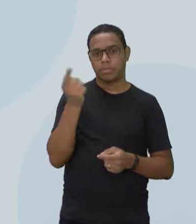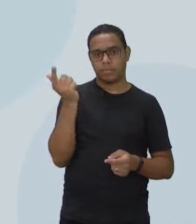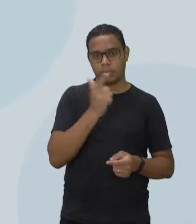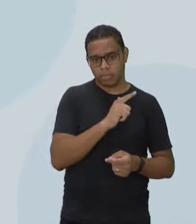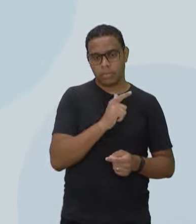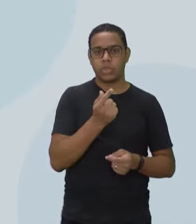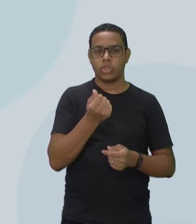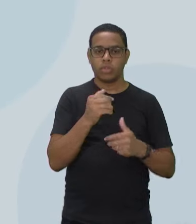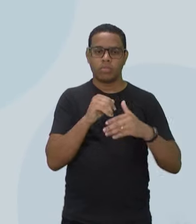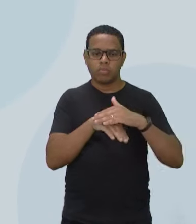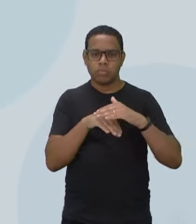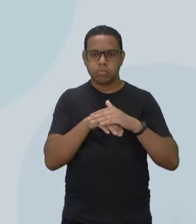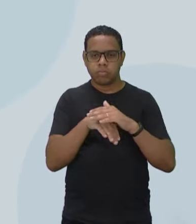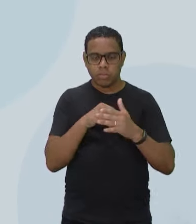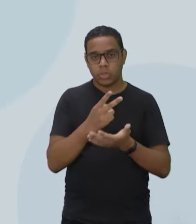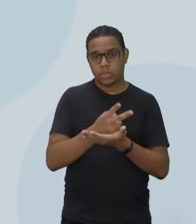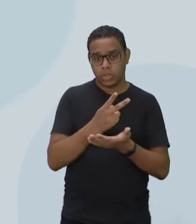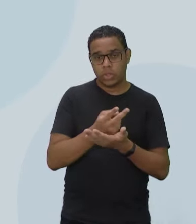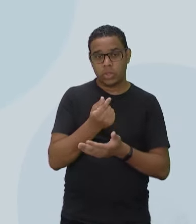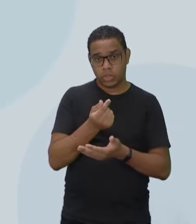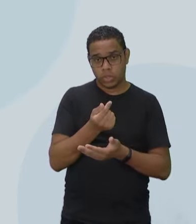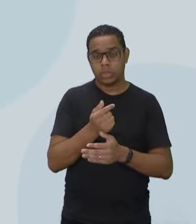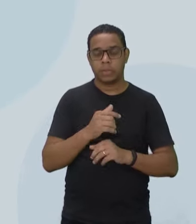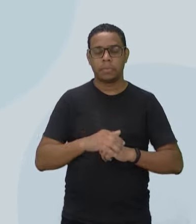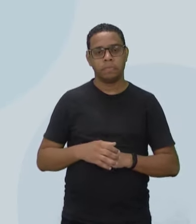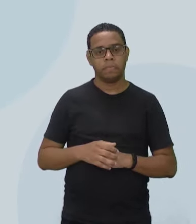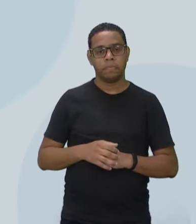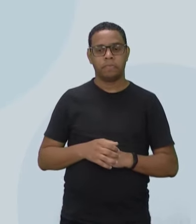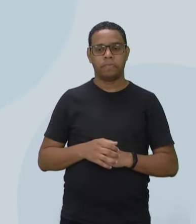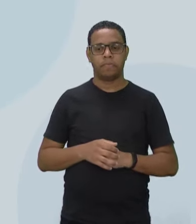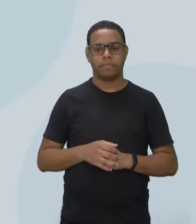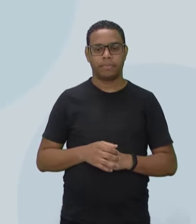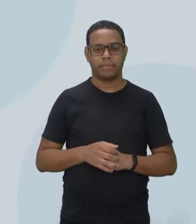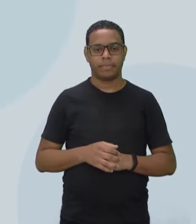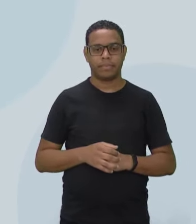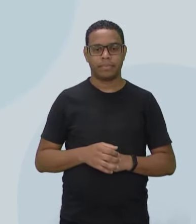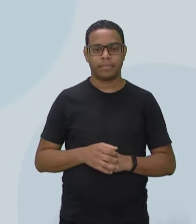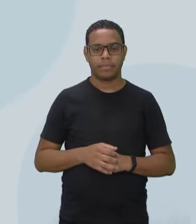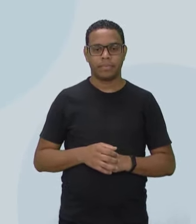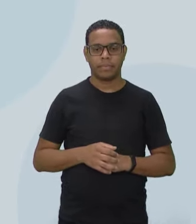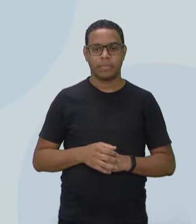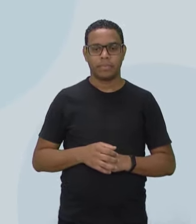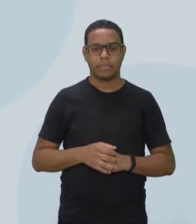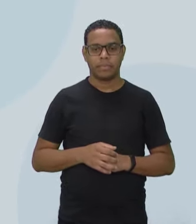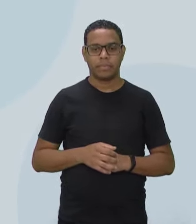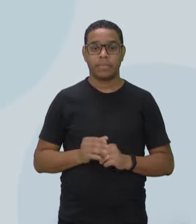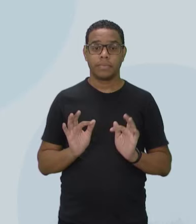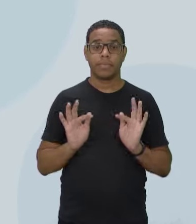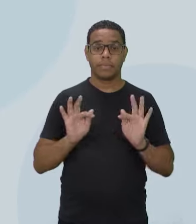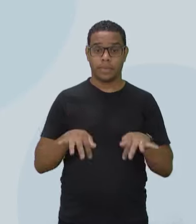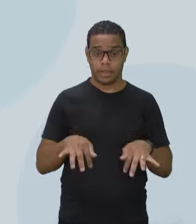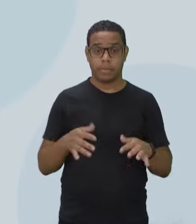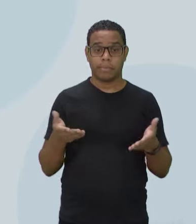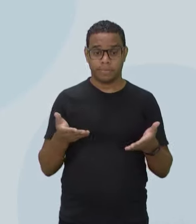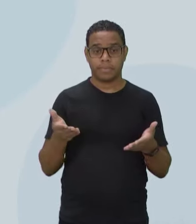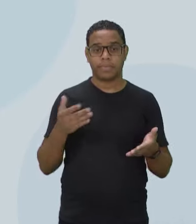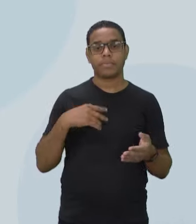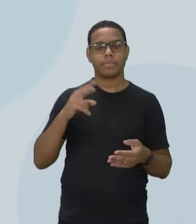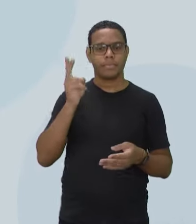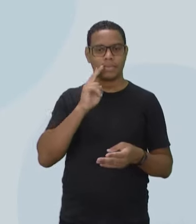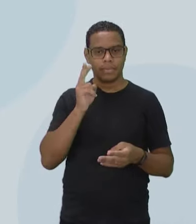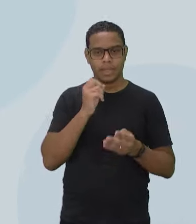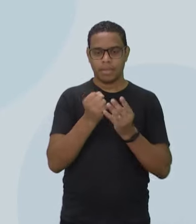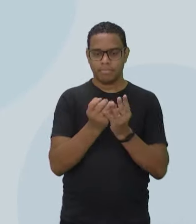aí guardar e ter aí sempre um dinheirinho no bolso. E para finalizar, nós vamos retomar aí as cartas